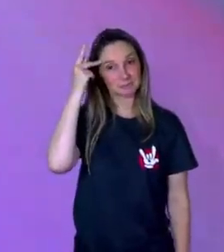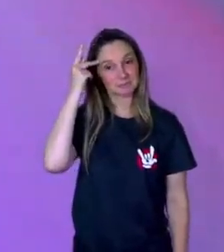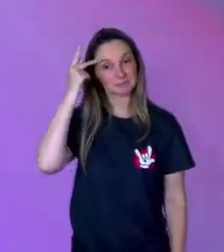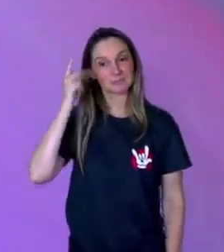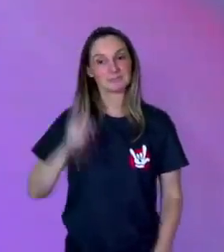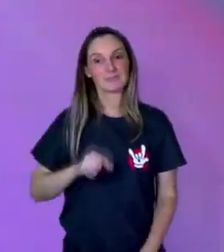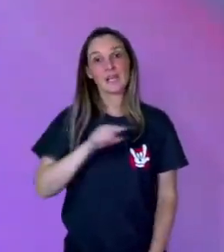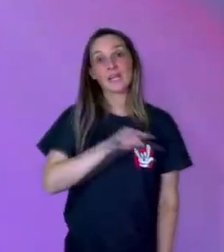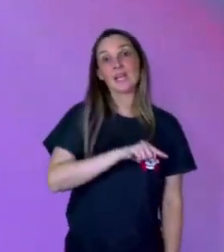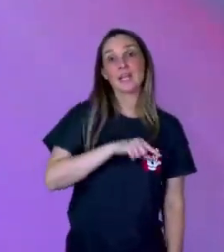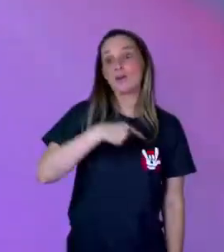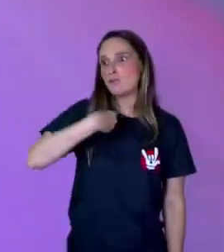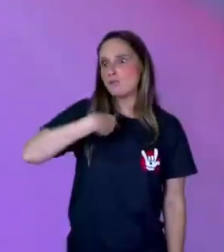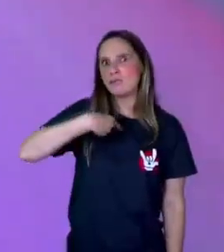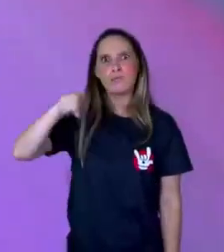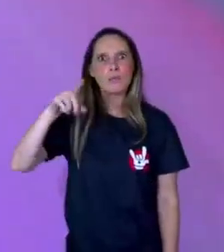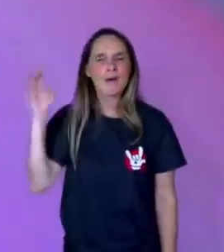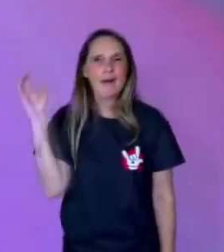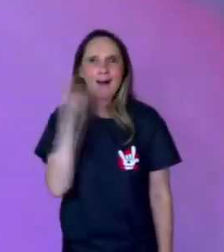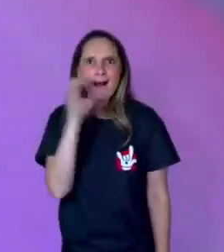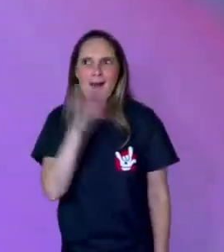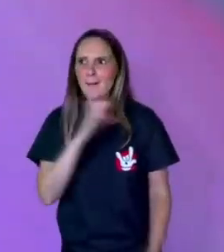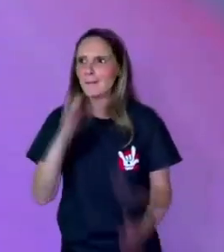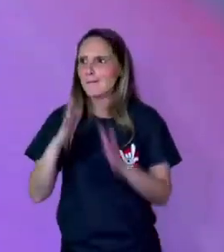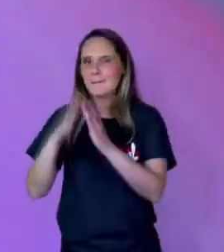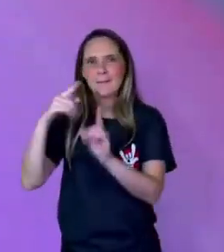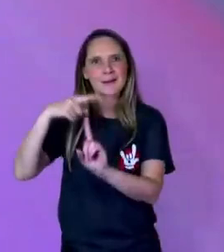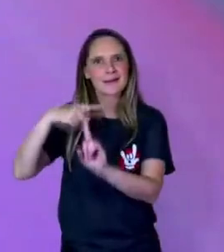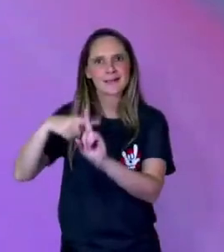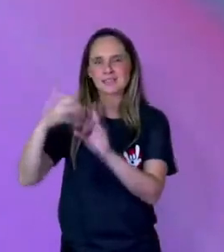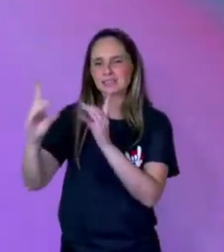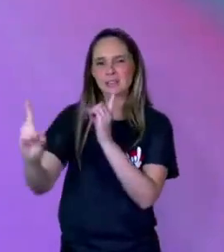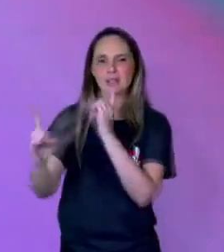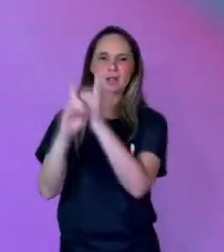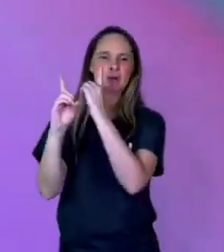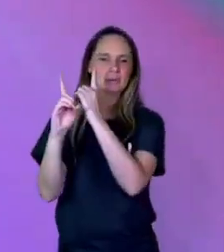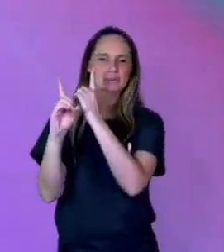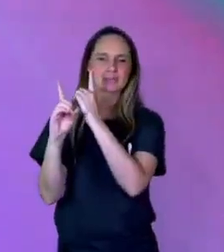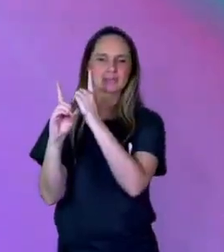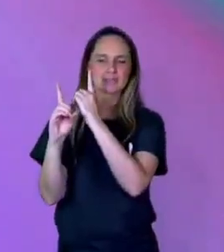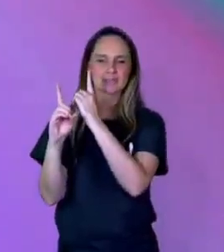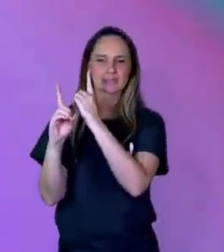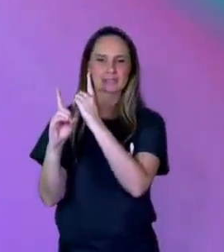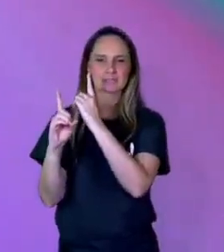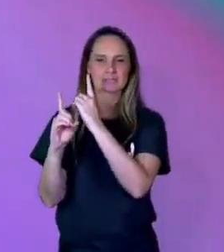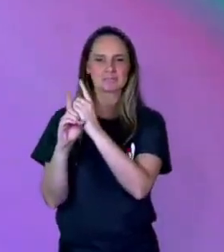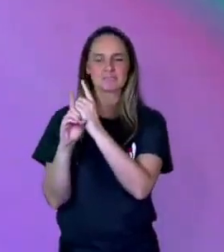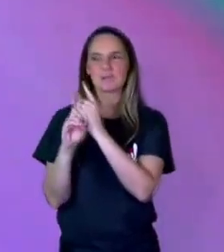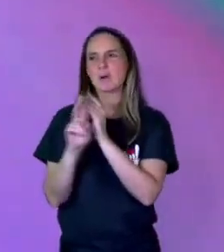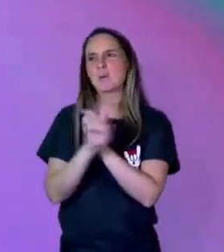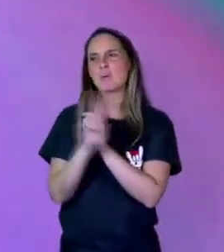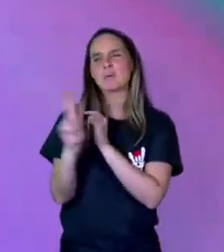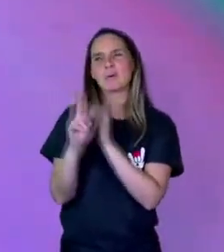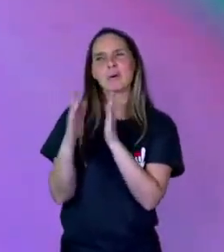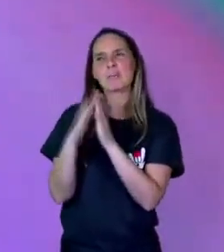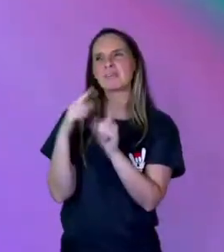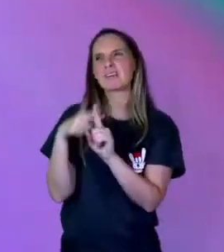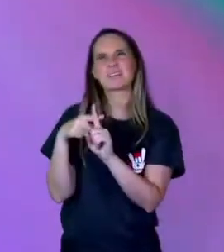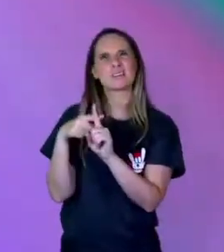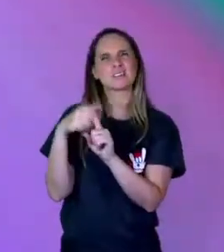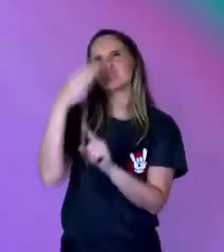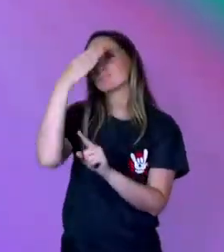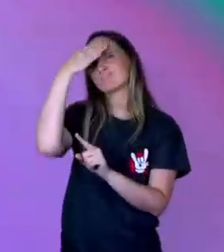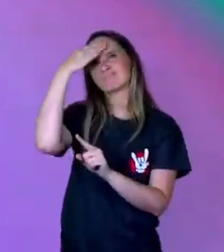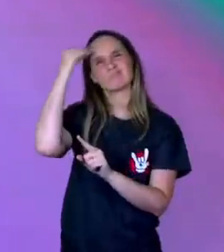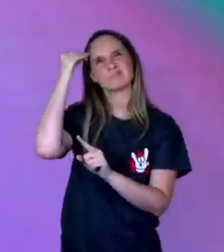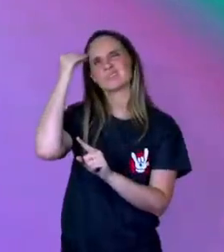igreja. Na Vila Carrão. Que eu não lembro como era o nome da igreja, não sei se era Promessa Divina. Eu não lembro,